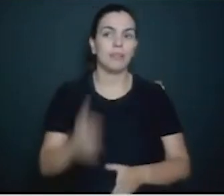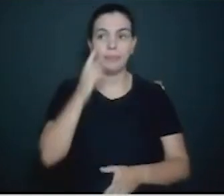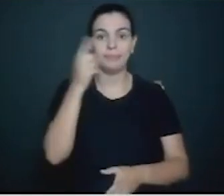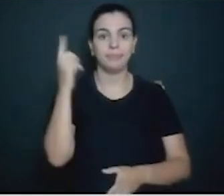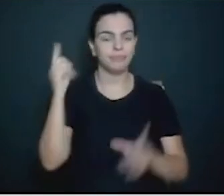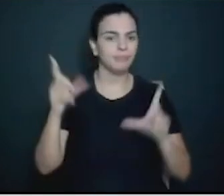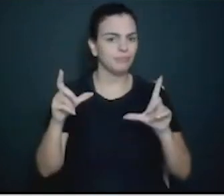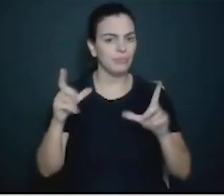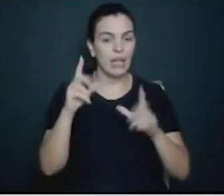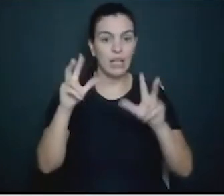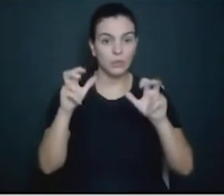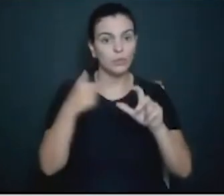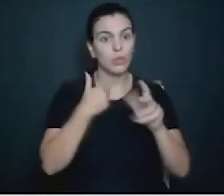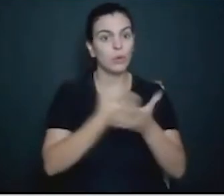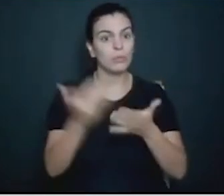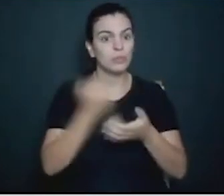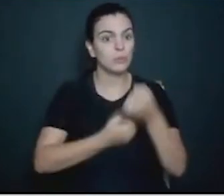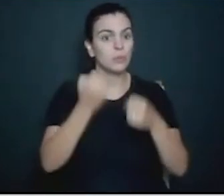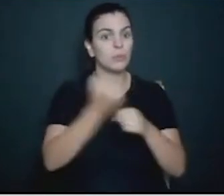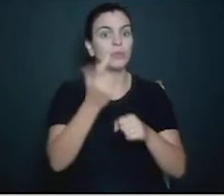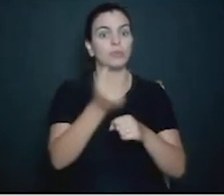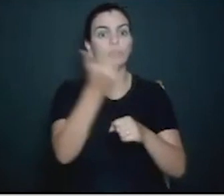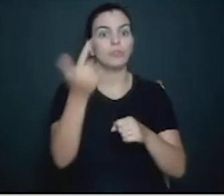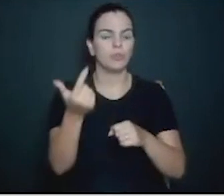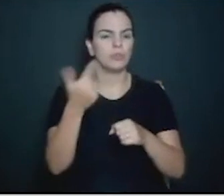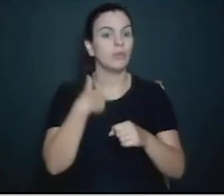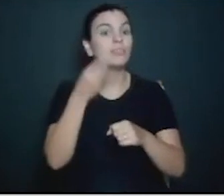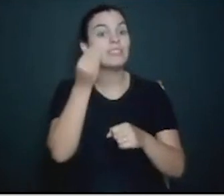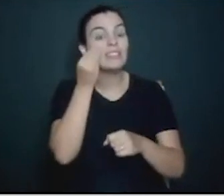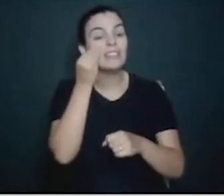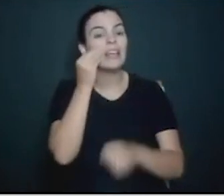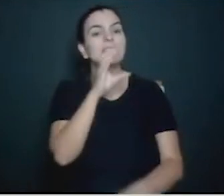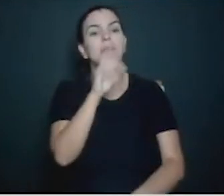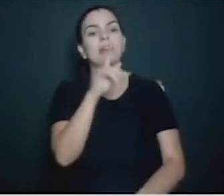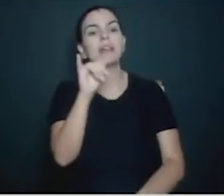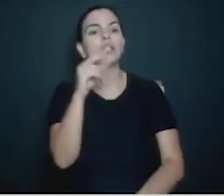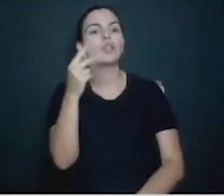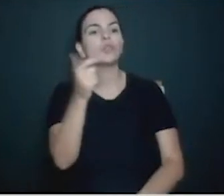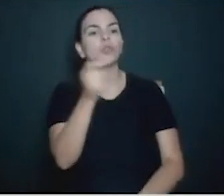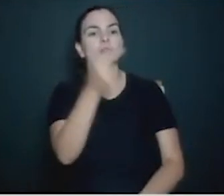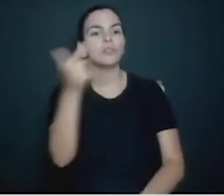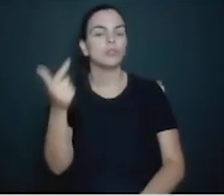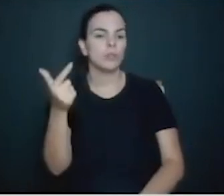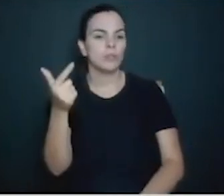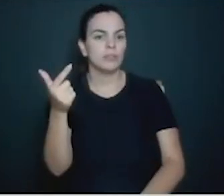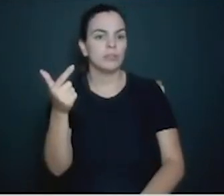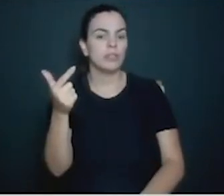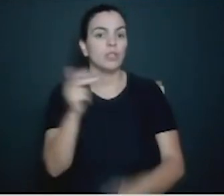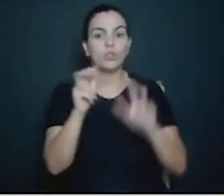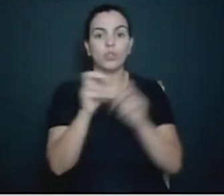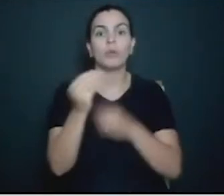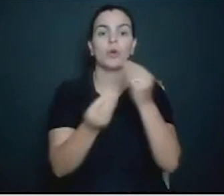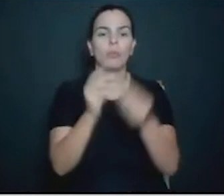em 2022. Eu tentei fazer uma CPI em 2022 da aplicação dos recursos da FEAS. Na época,